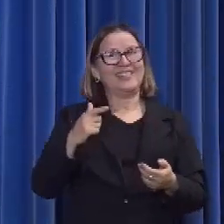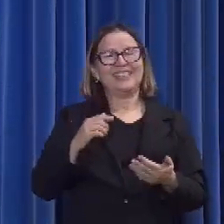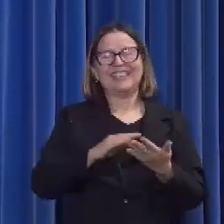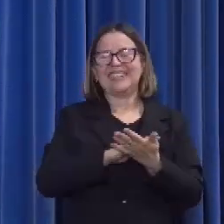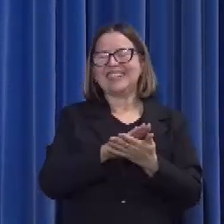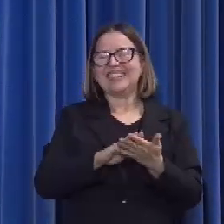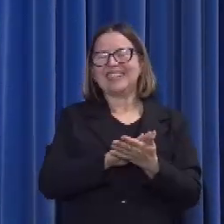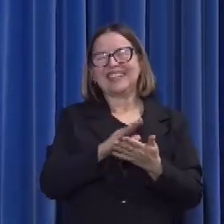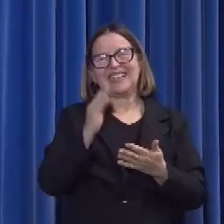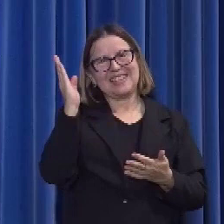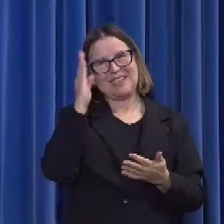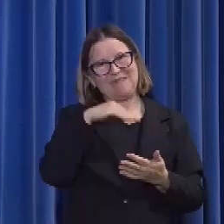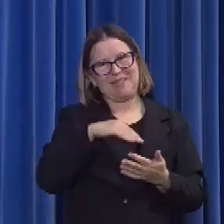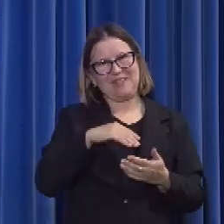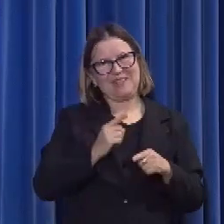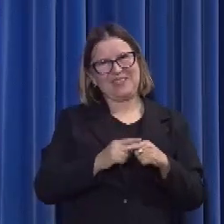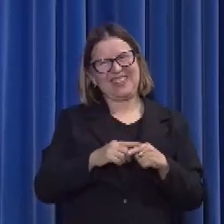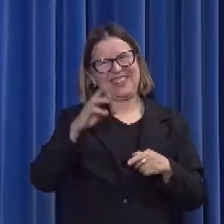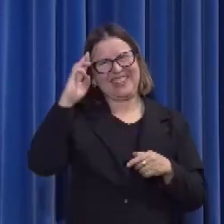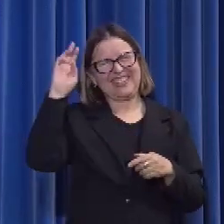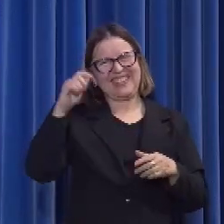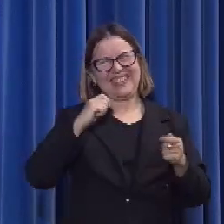é o Senhor que vai estar no controle disso.